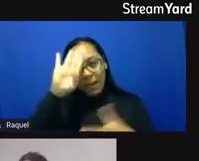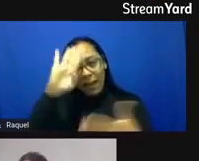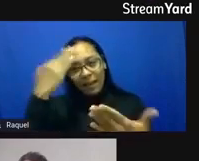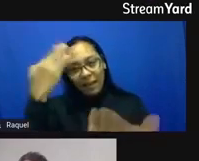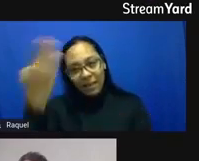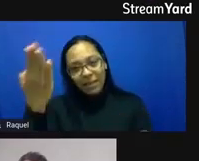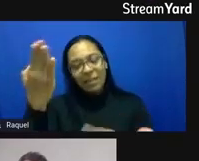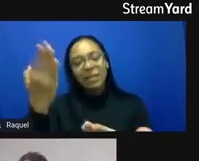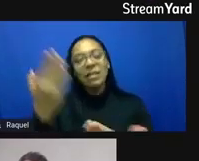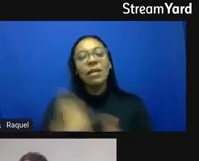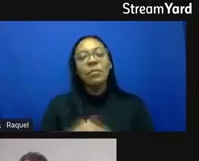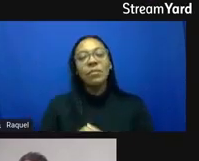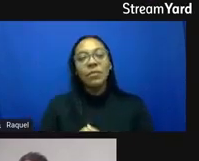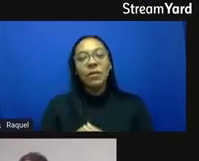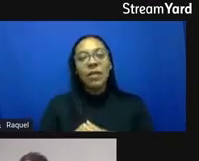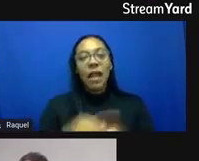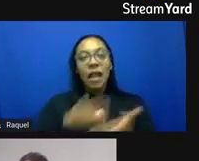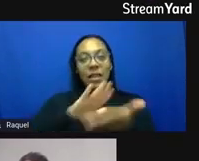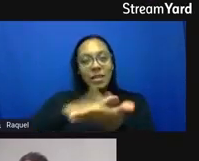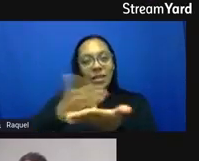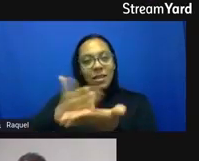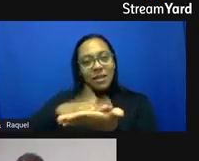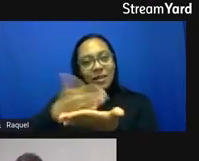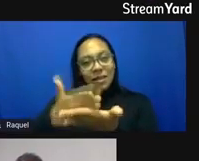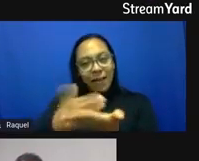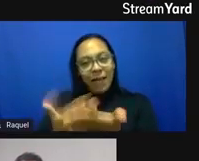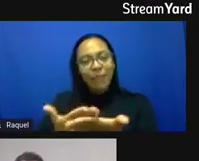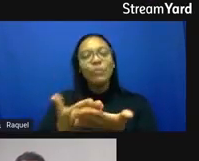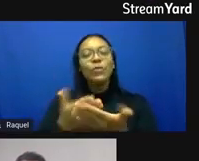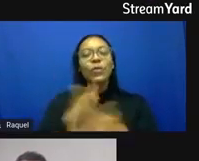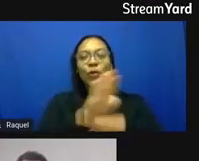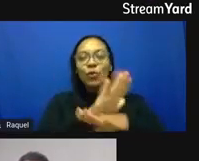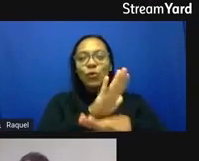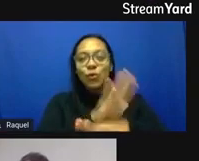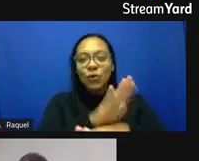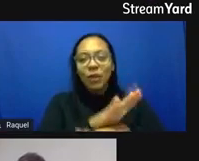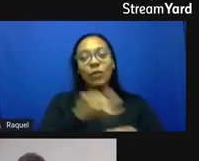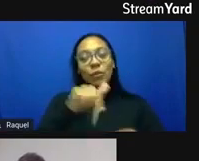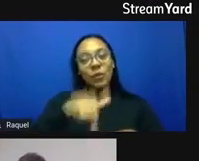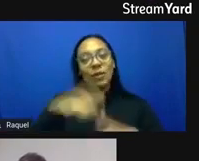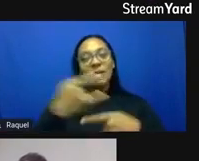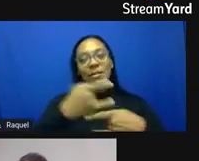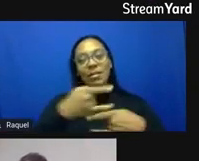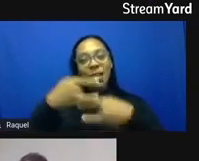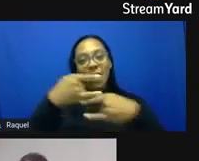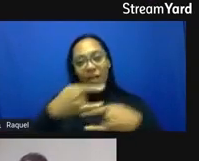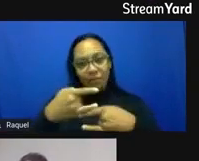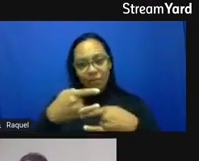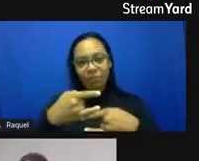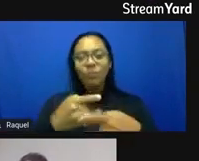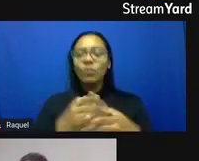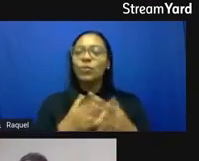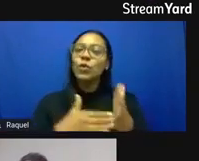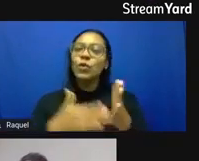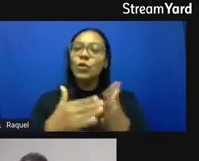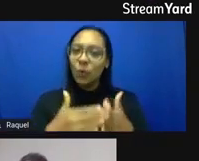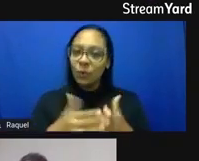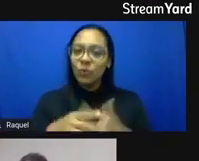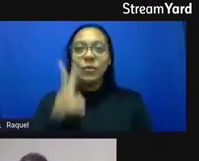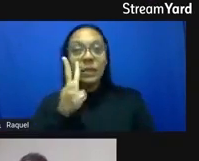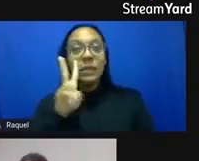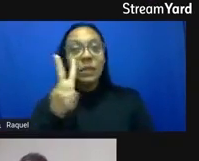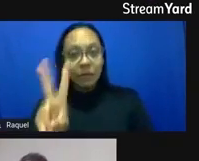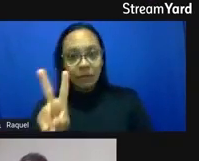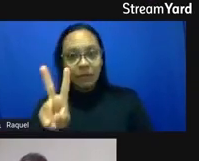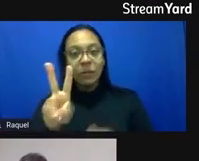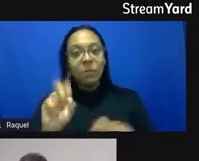live e tiveram aqui com a gente, e a todo mundo que pôde assistir, e reforçar o pedido